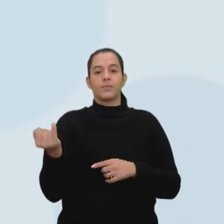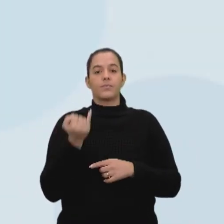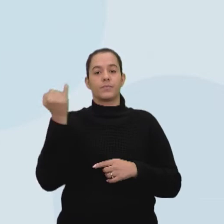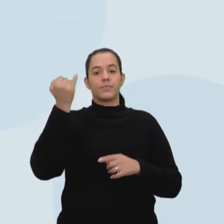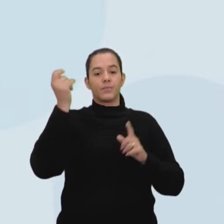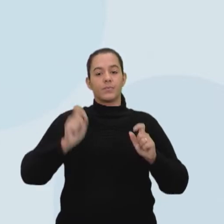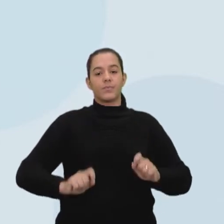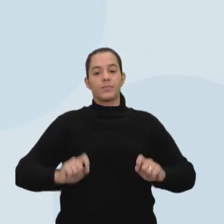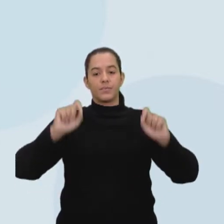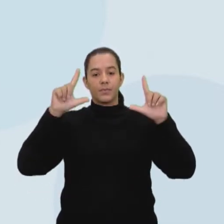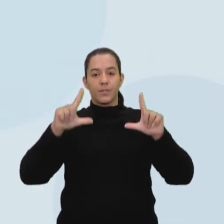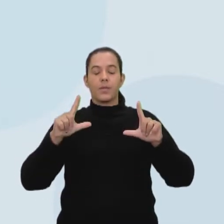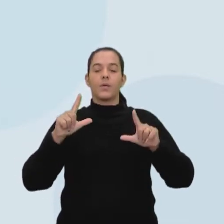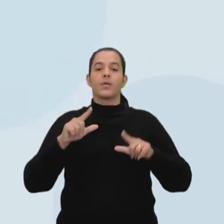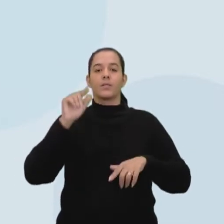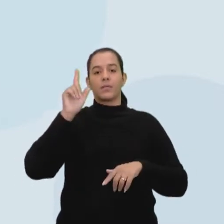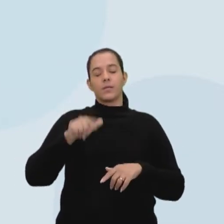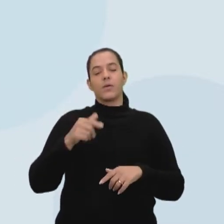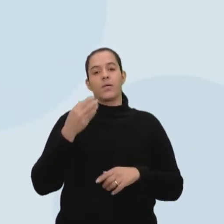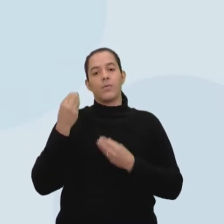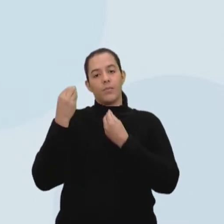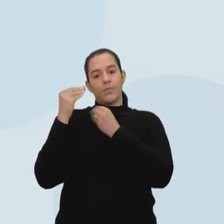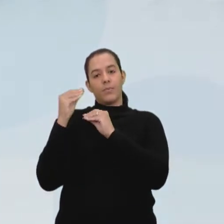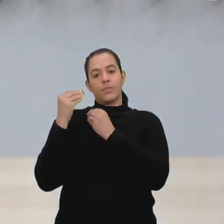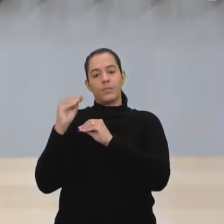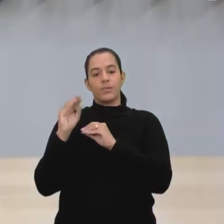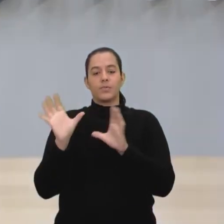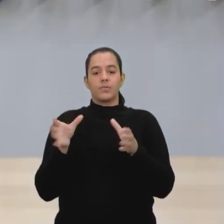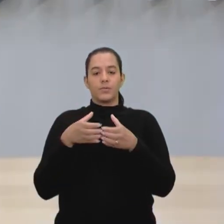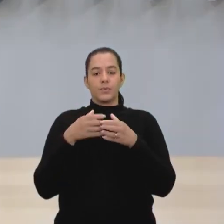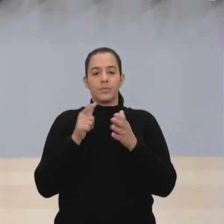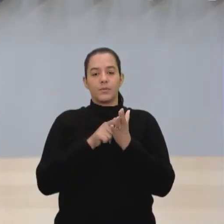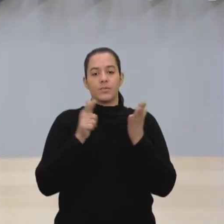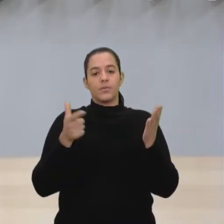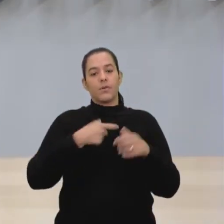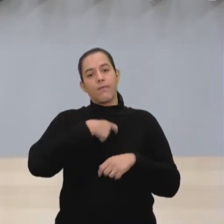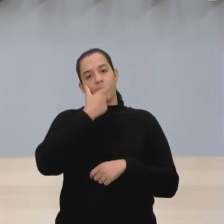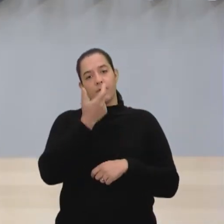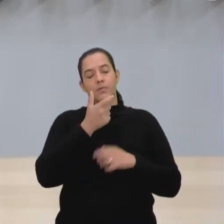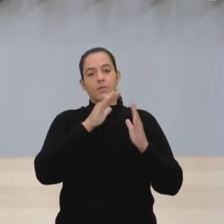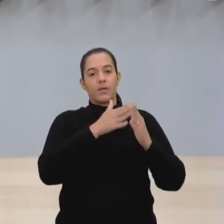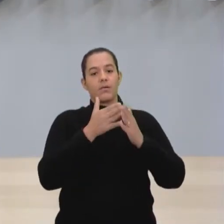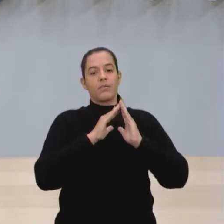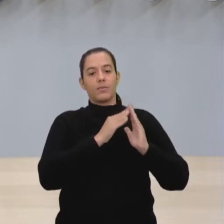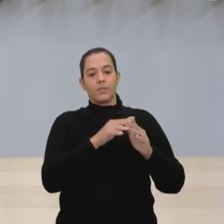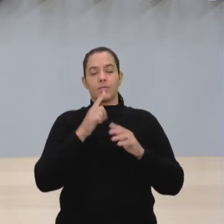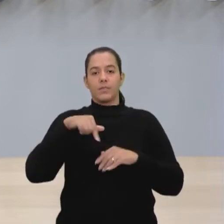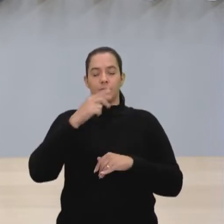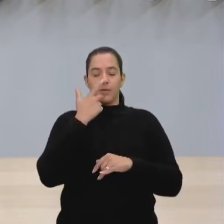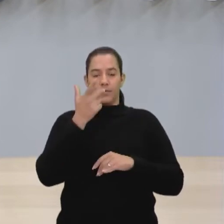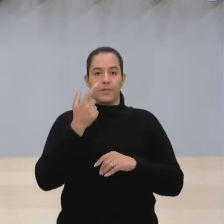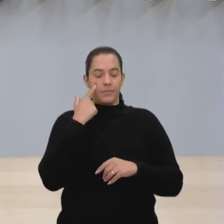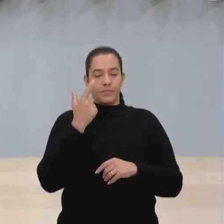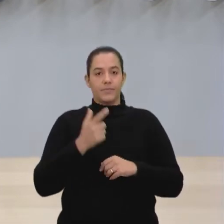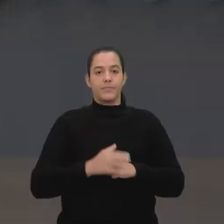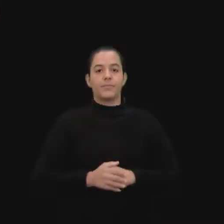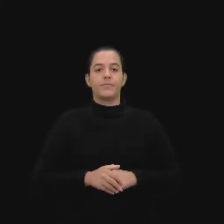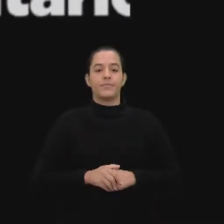um blog, né? Um jornal comunitário chamado Voz da Comunidade, e eles vão falar um pouquinho sobre isso. Vamos lá.